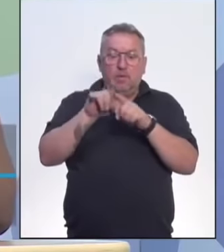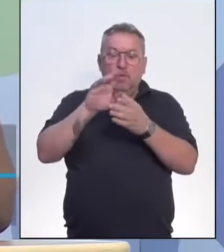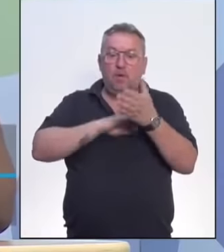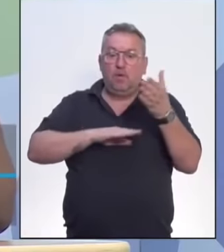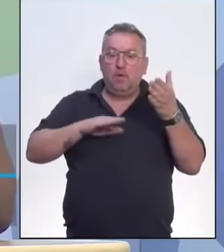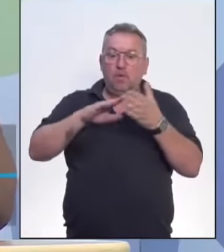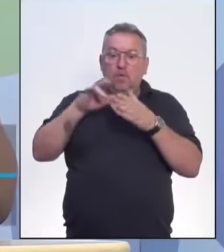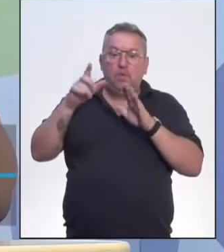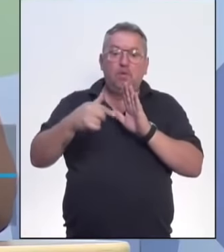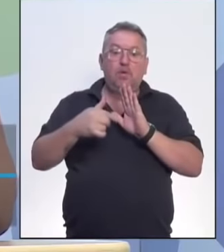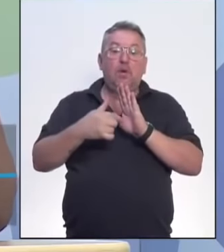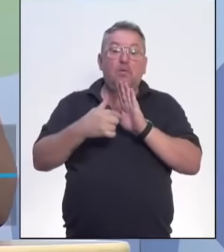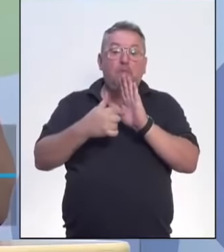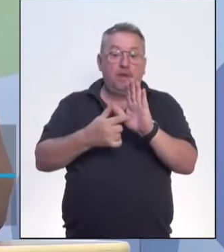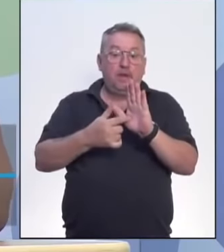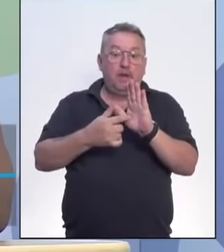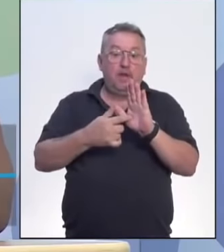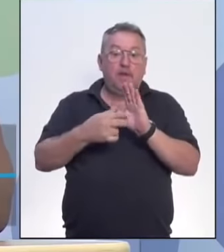todos os apresentados,